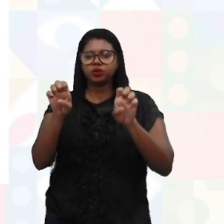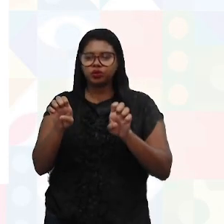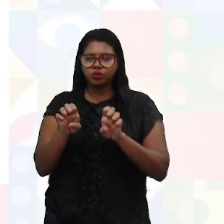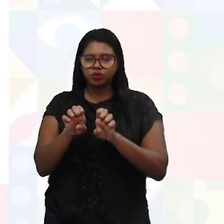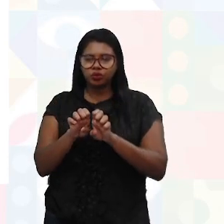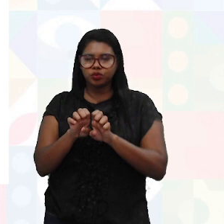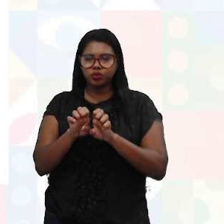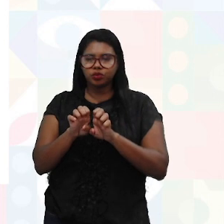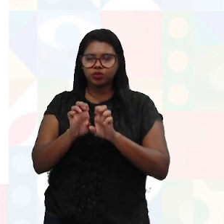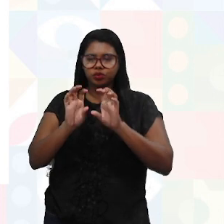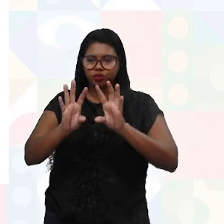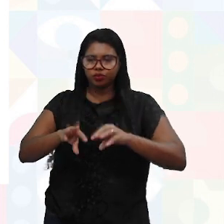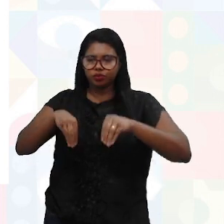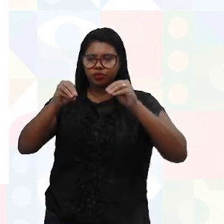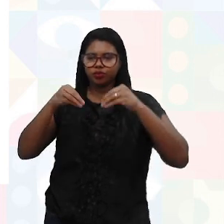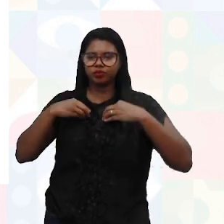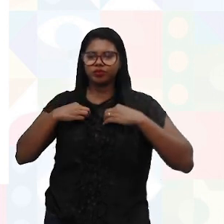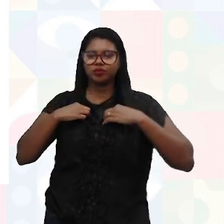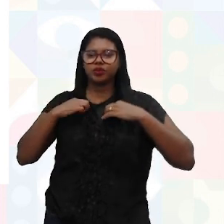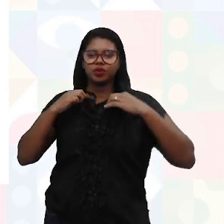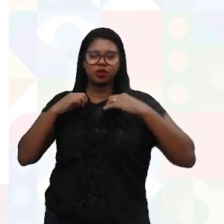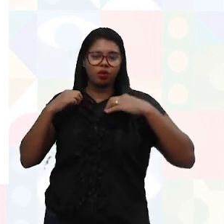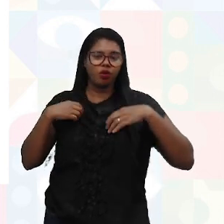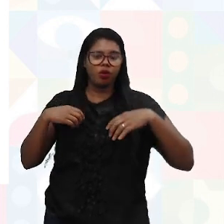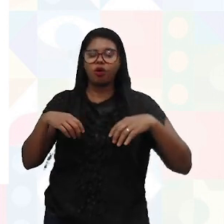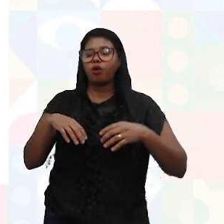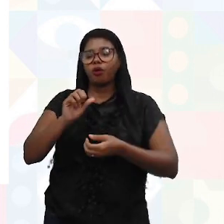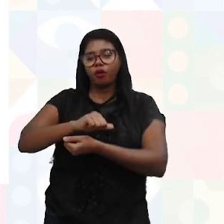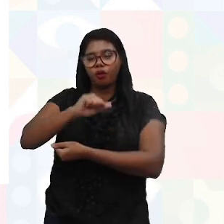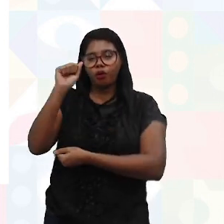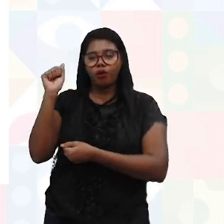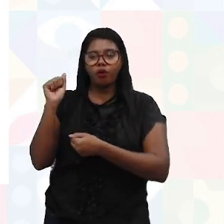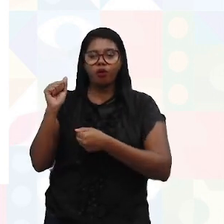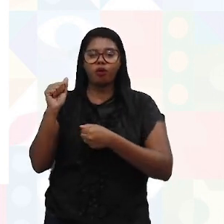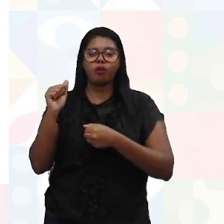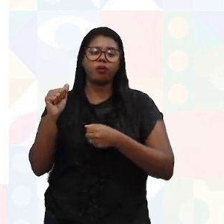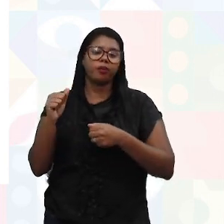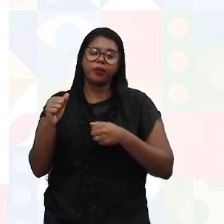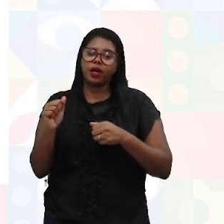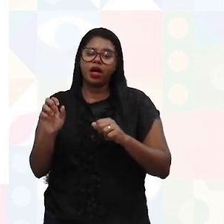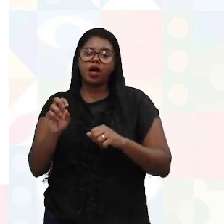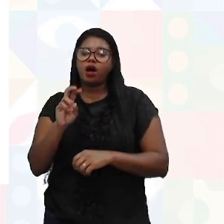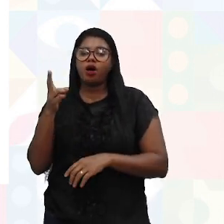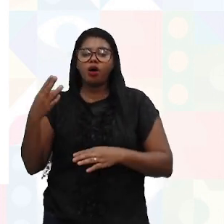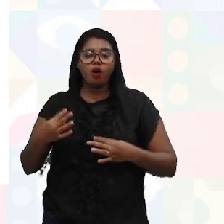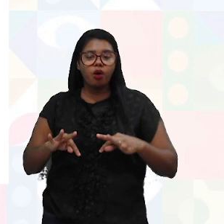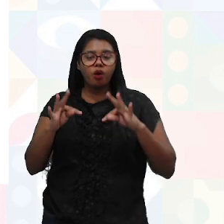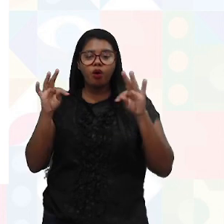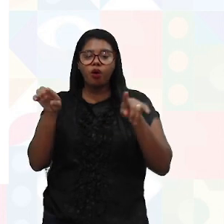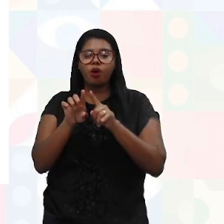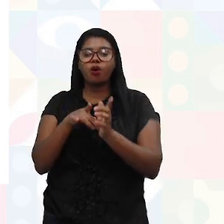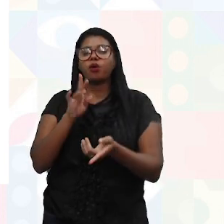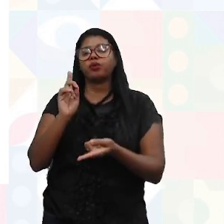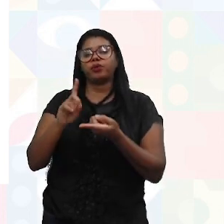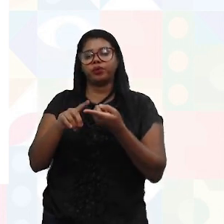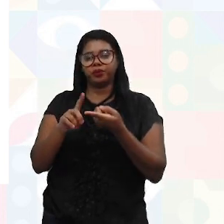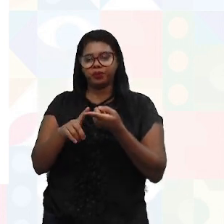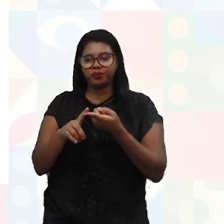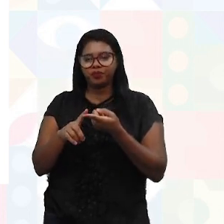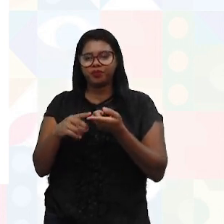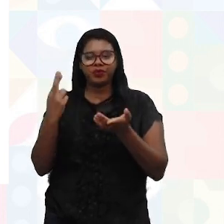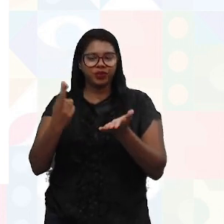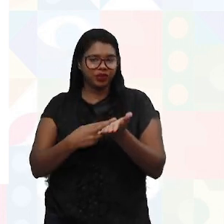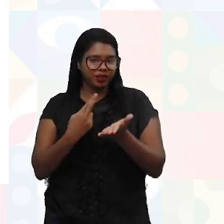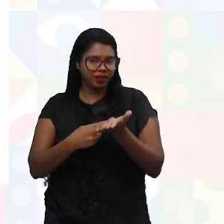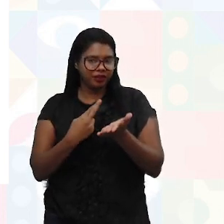peça. A construção de uma campanha, né? Um editorial digital, uma coleção de uma